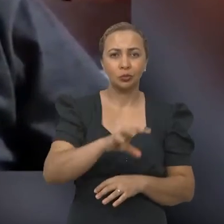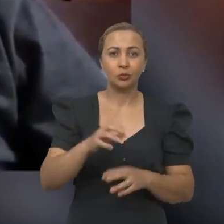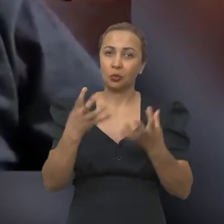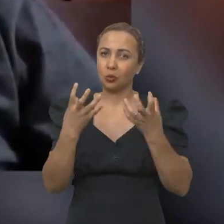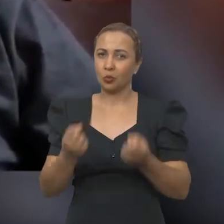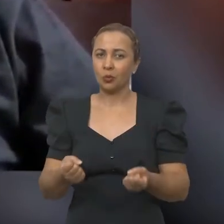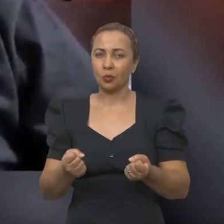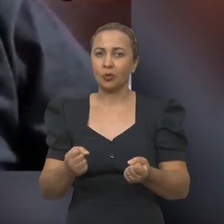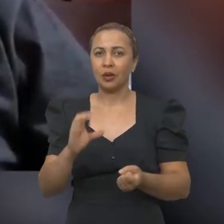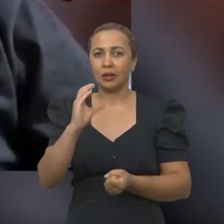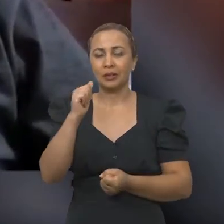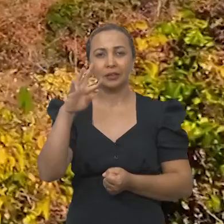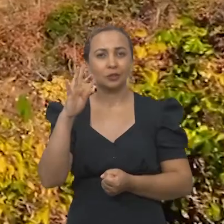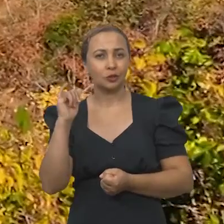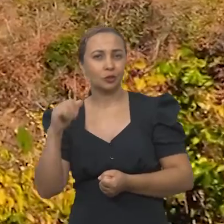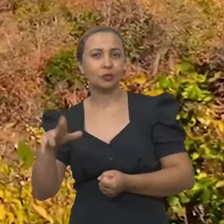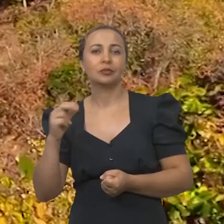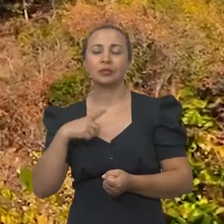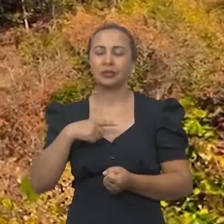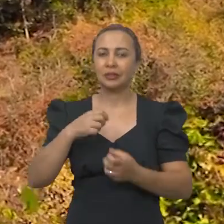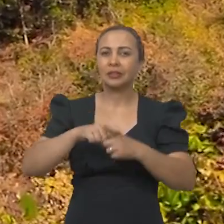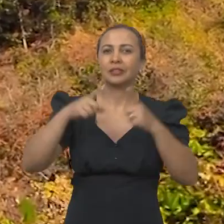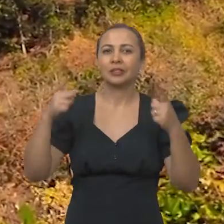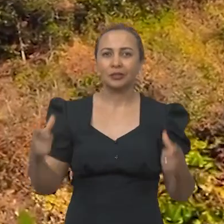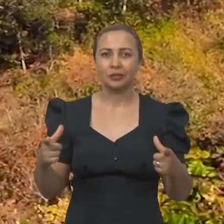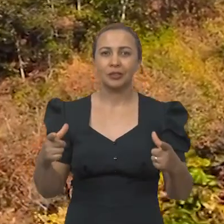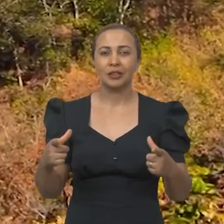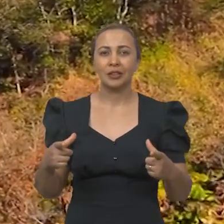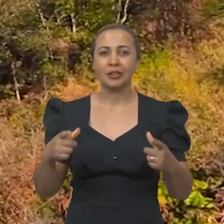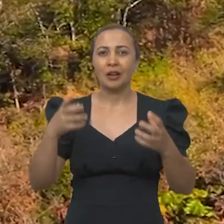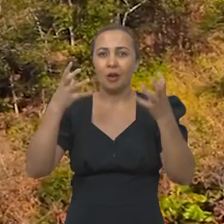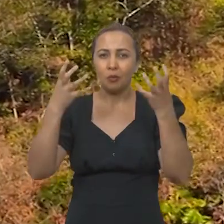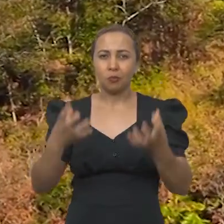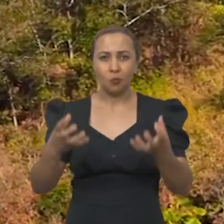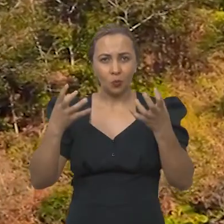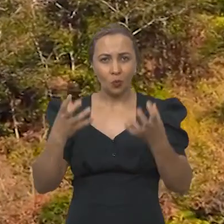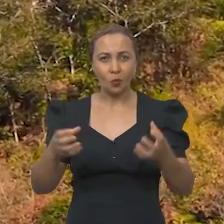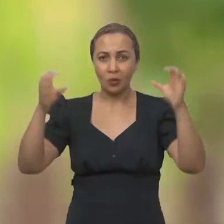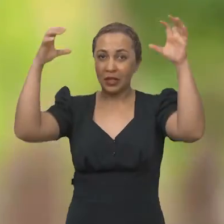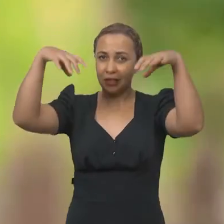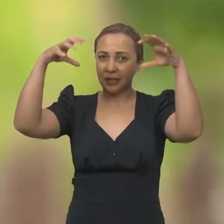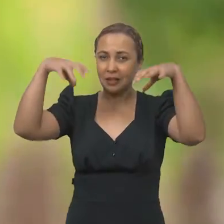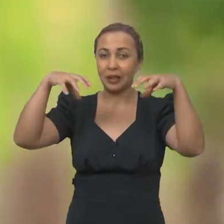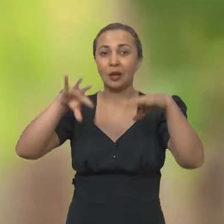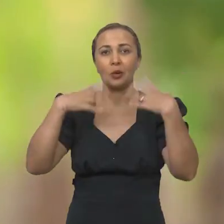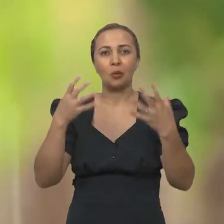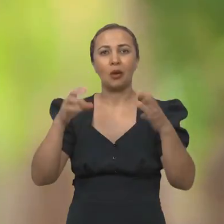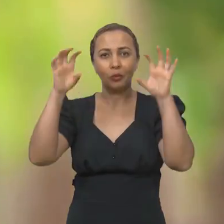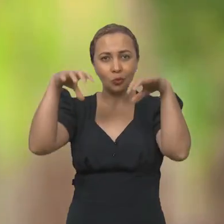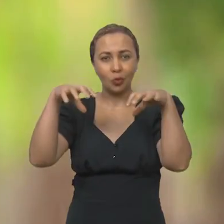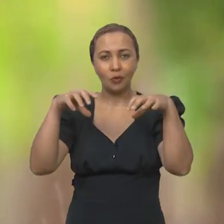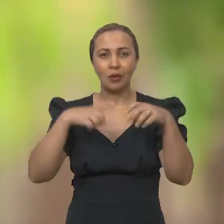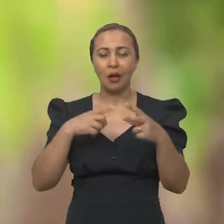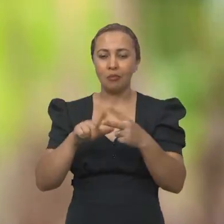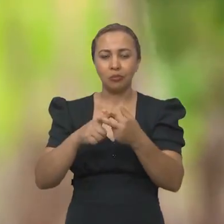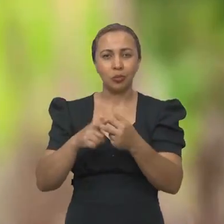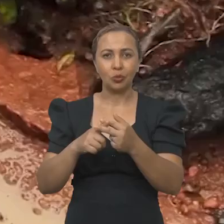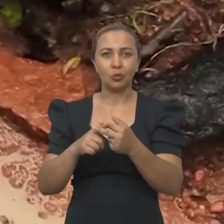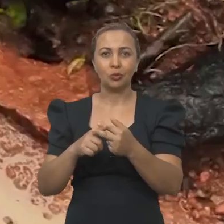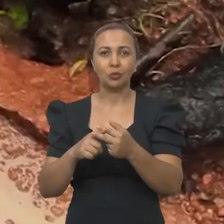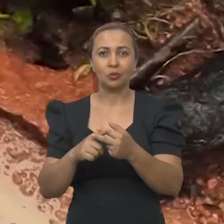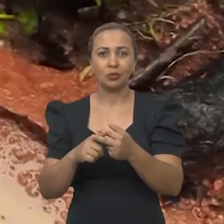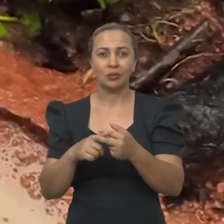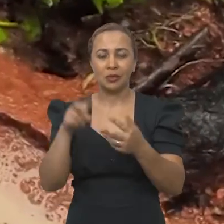como é o nosso bioma Caatinga, eles possuem uma grande sazonalidade climática, que nos períodos chuvosos